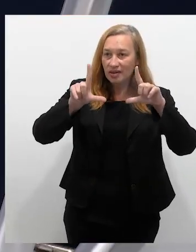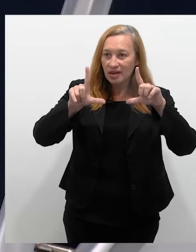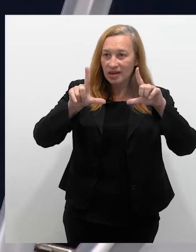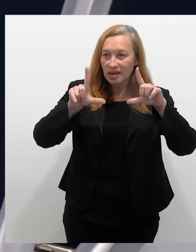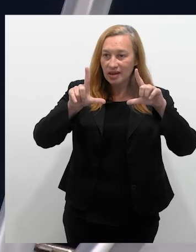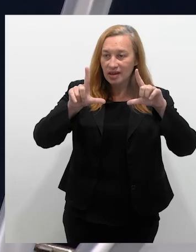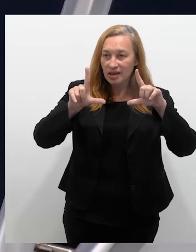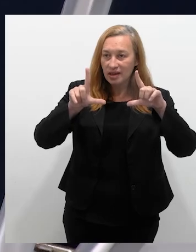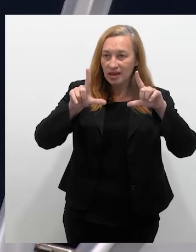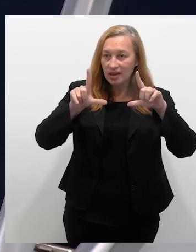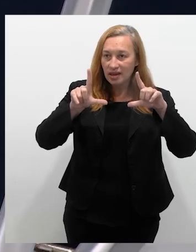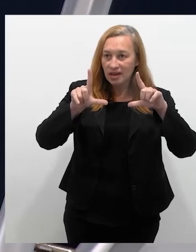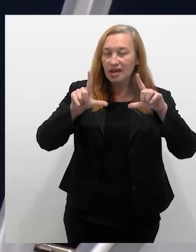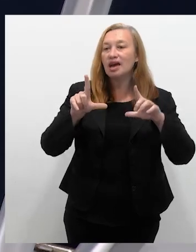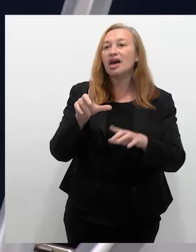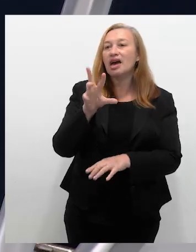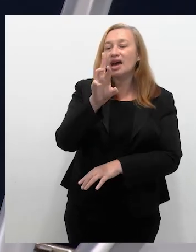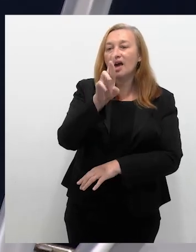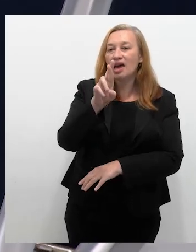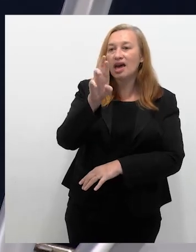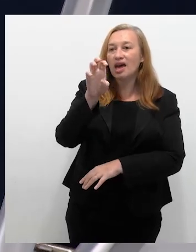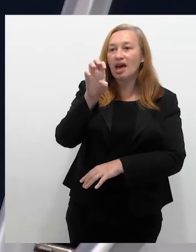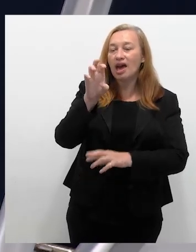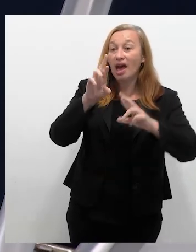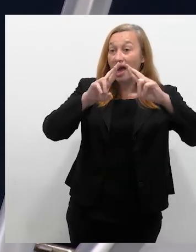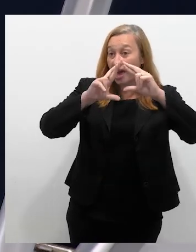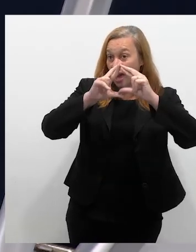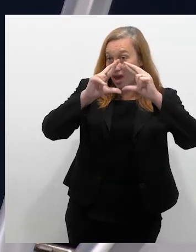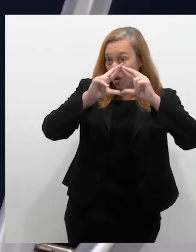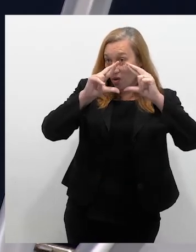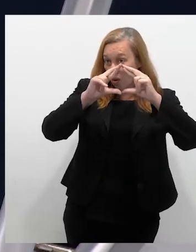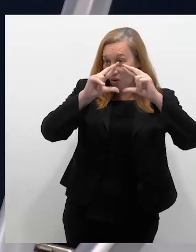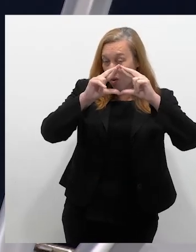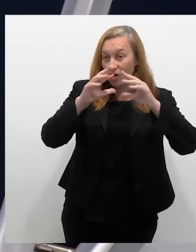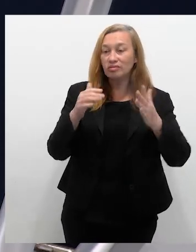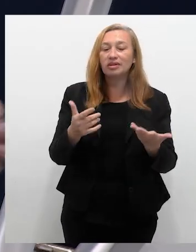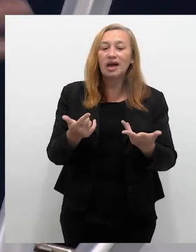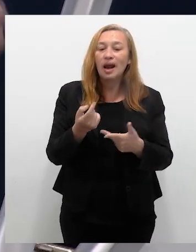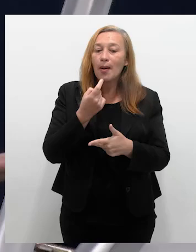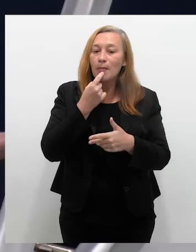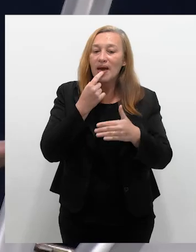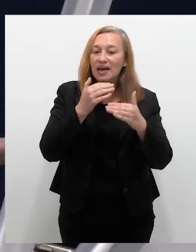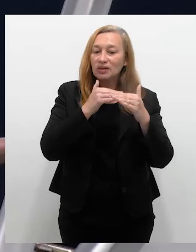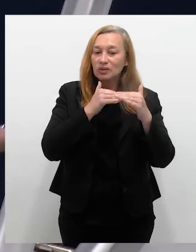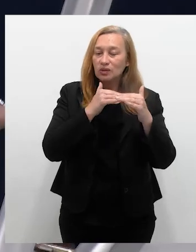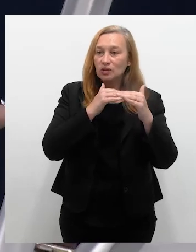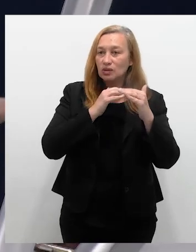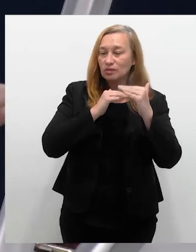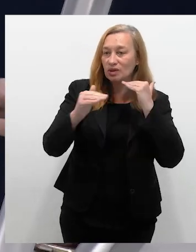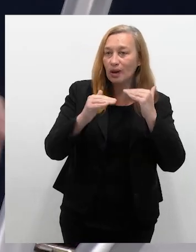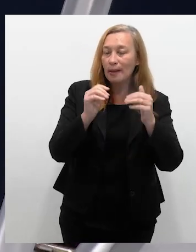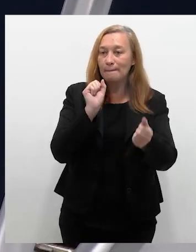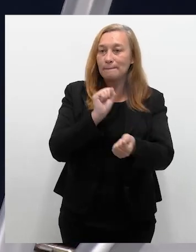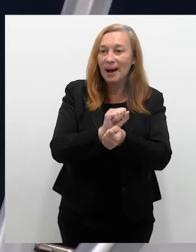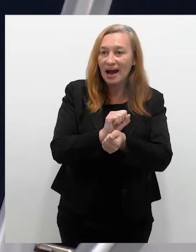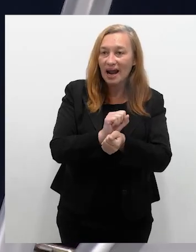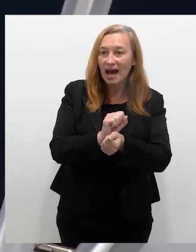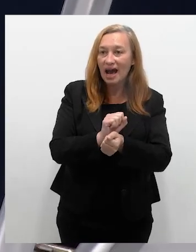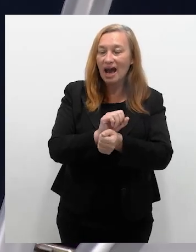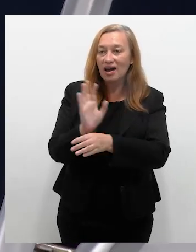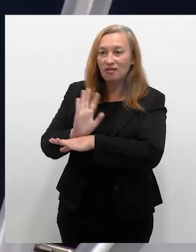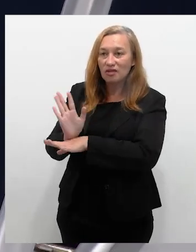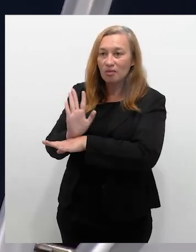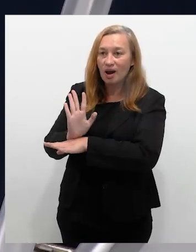tinha nem ar-condicionado dentro do estúdio. Então, a cada metrô que passava, porque era perto do metrô, a gente tinha que parar as filmagens. Então,